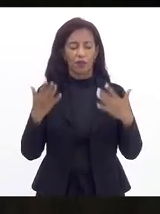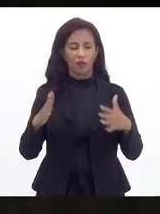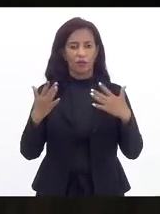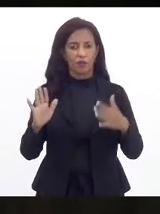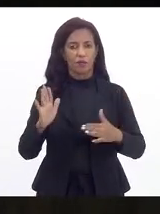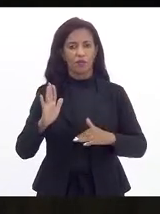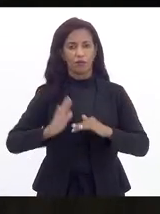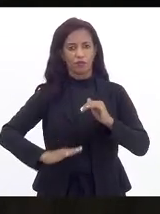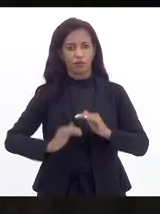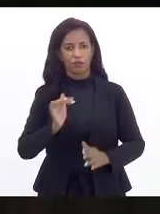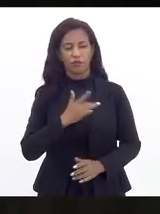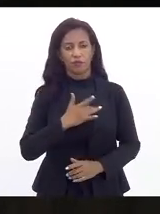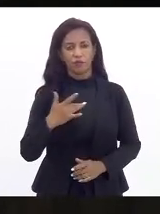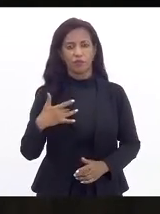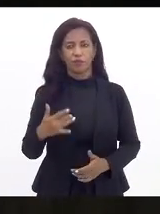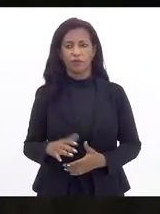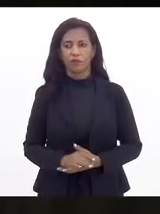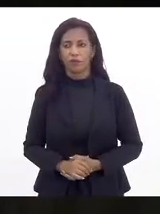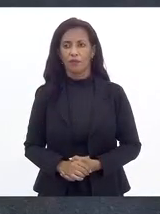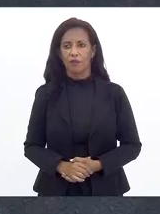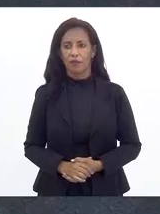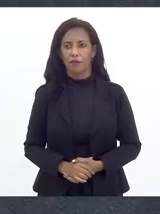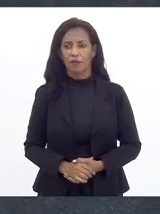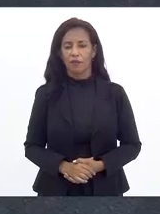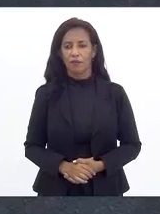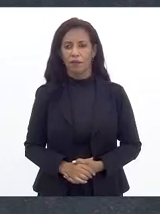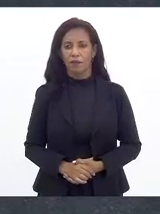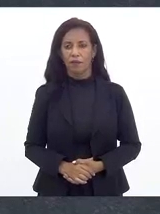saúde, viva o SUS!